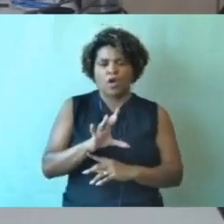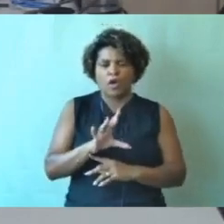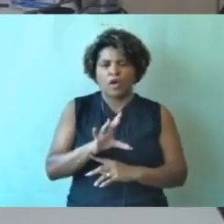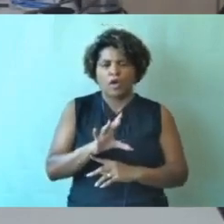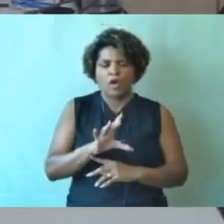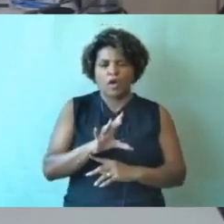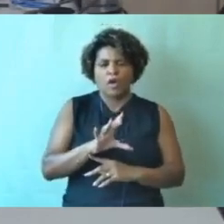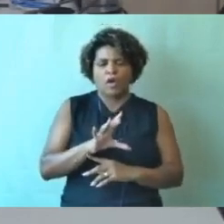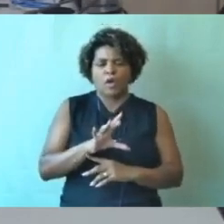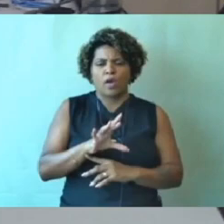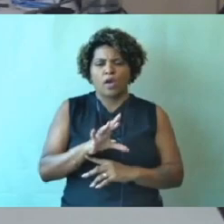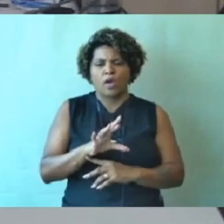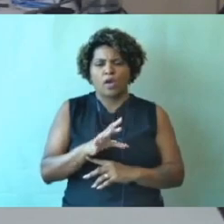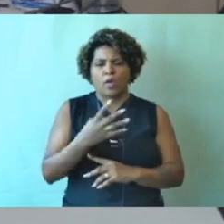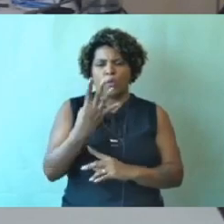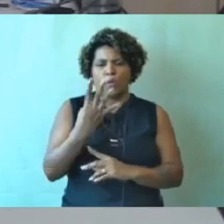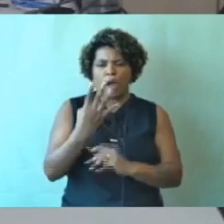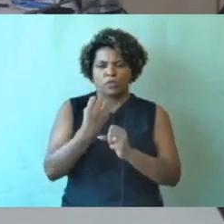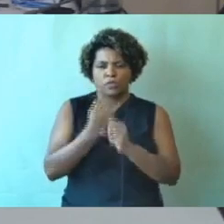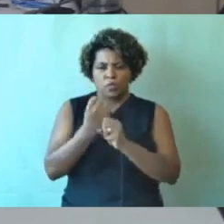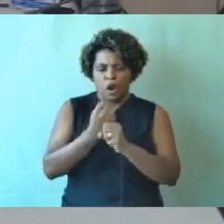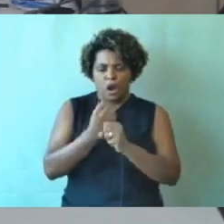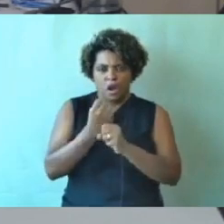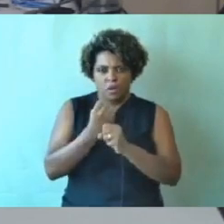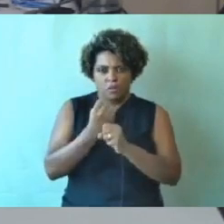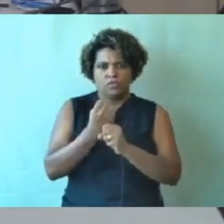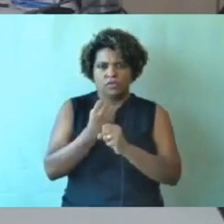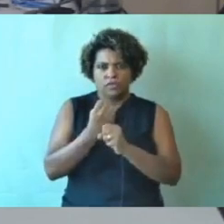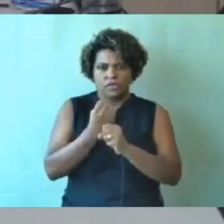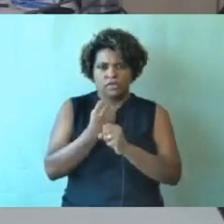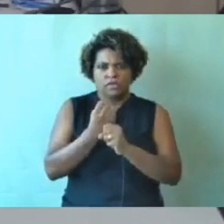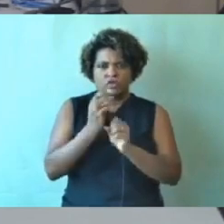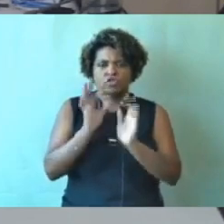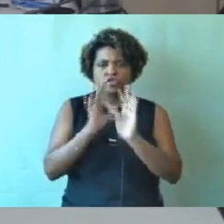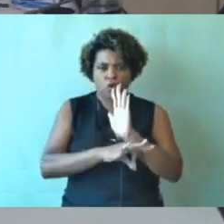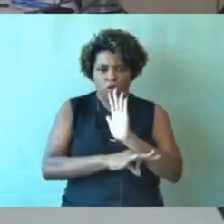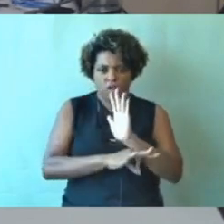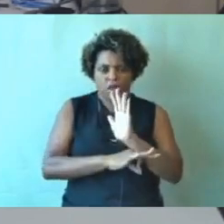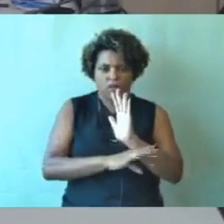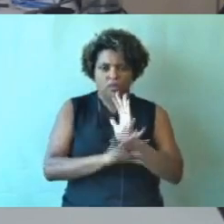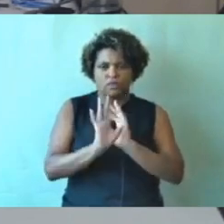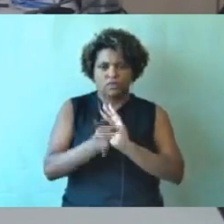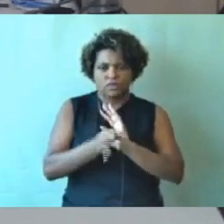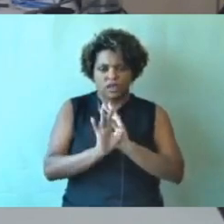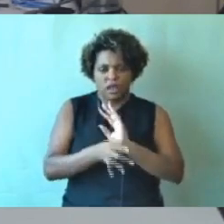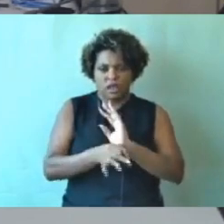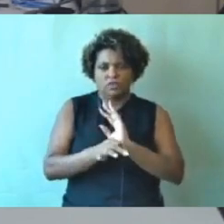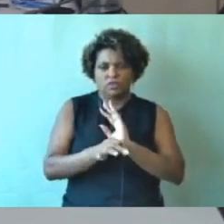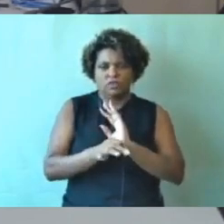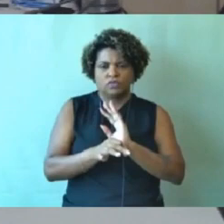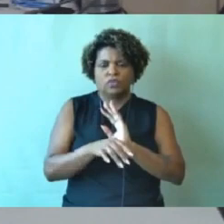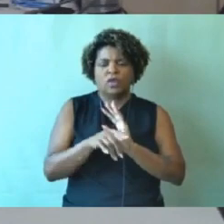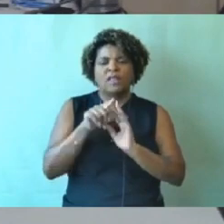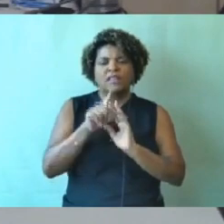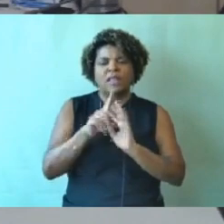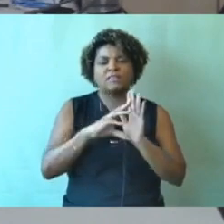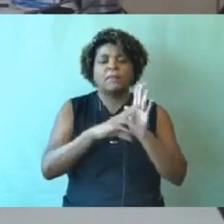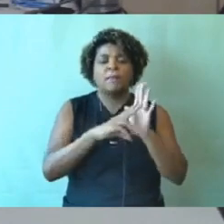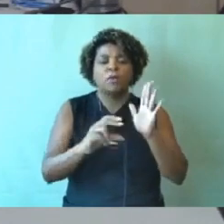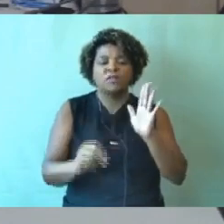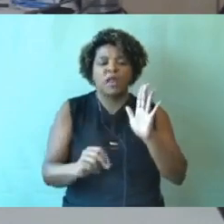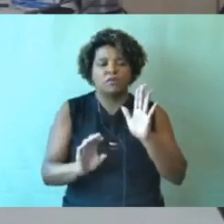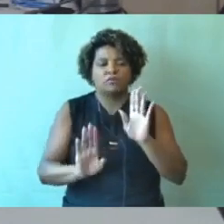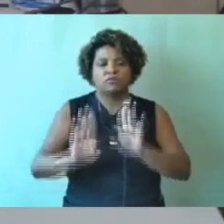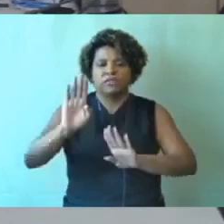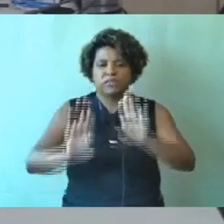apenas 4 anos de contrato. A gente só tem 4 anos desse formato da licitação.